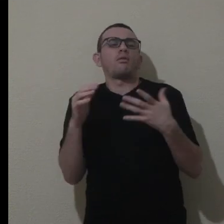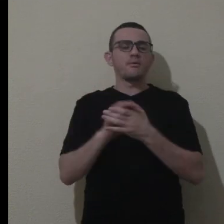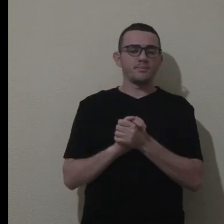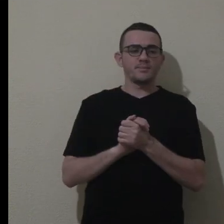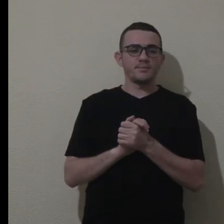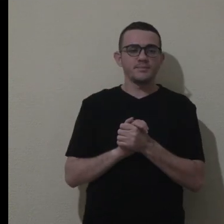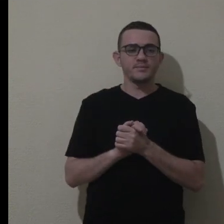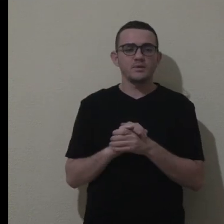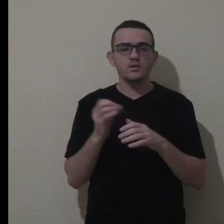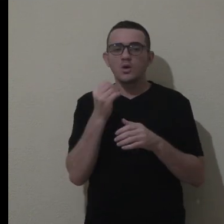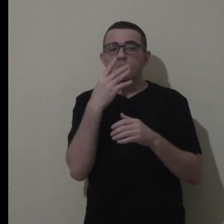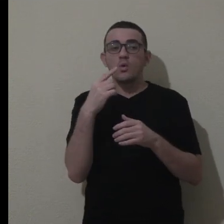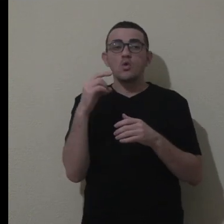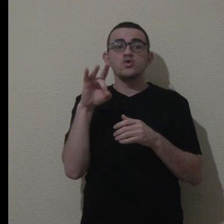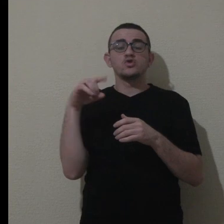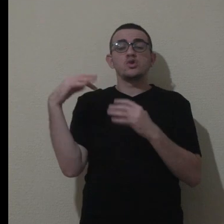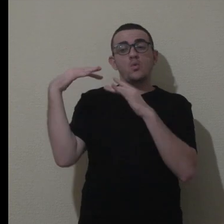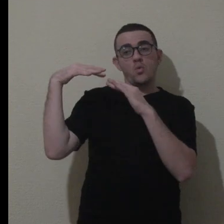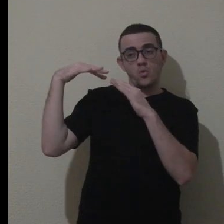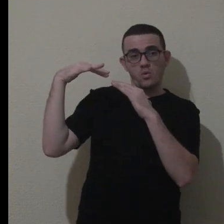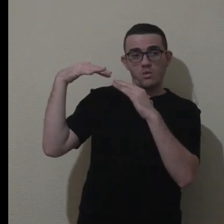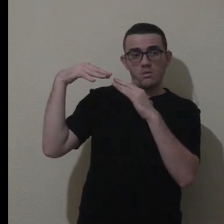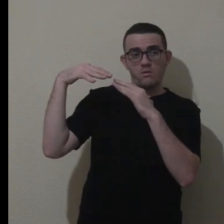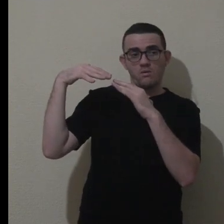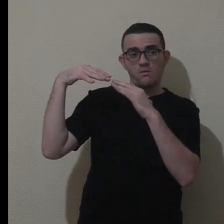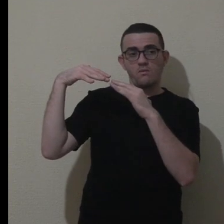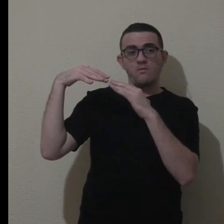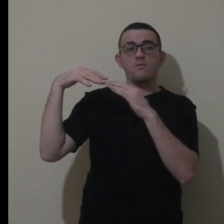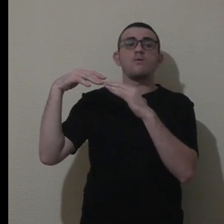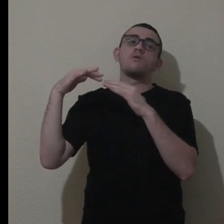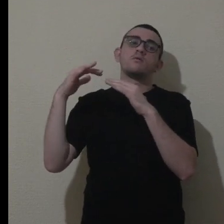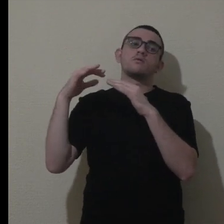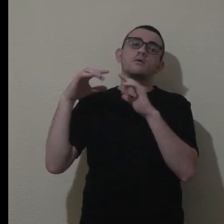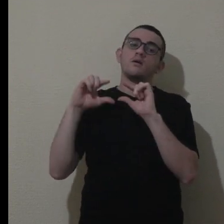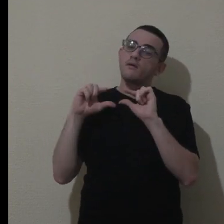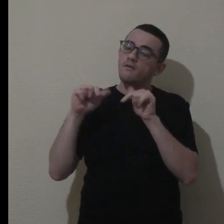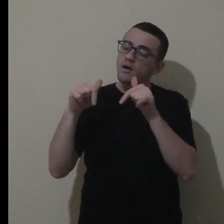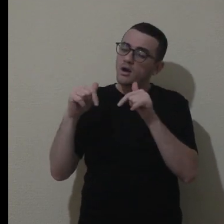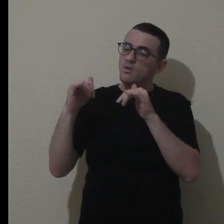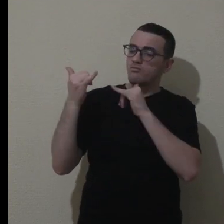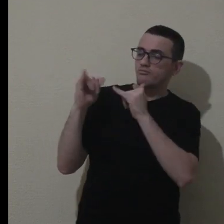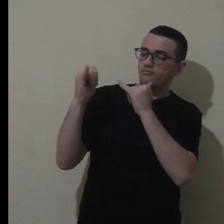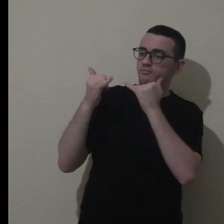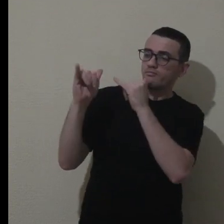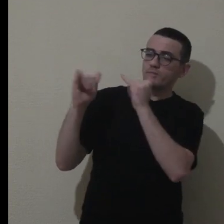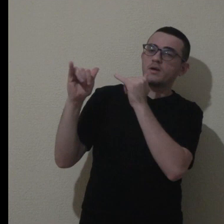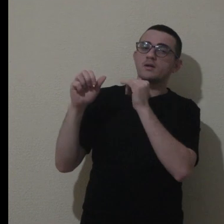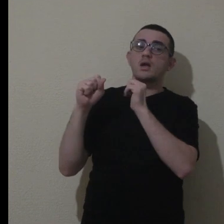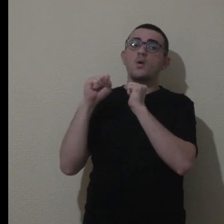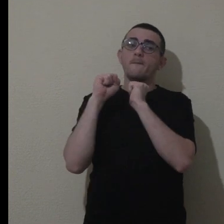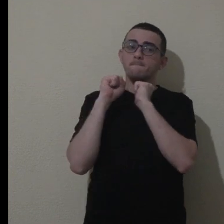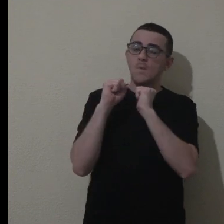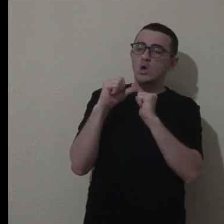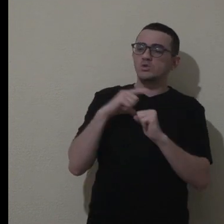isso? Bom, se nosso neurônio, né, ela assim, funciona por impulso elétrico, será